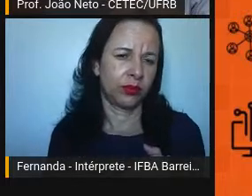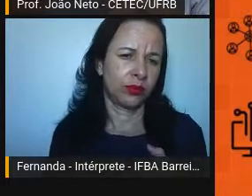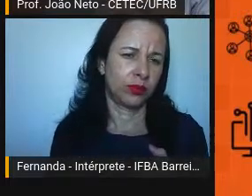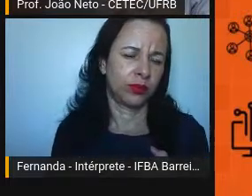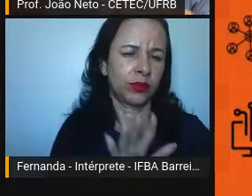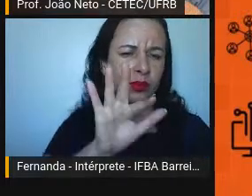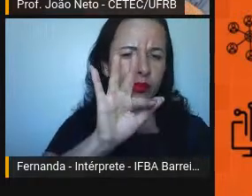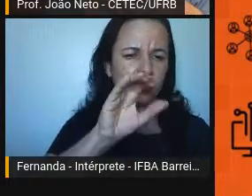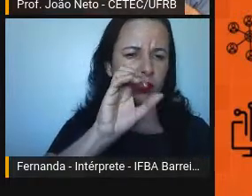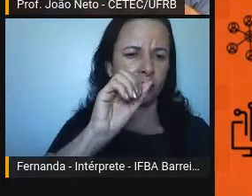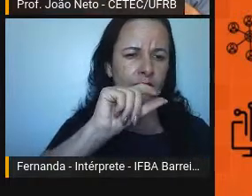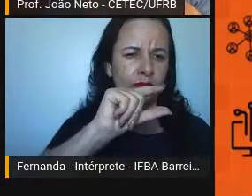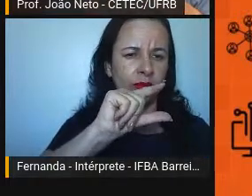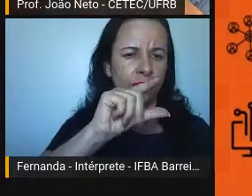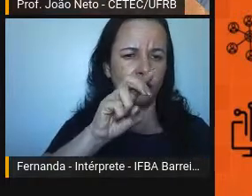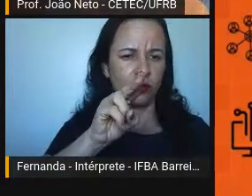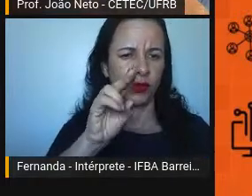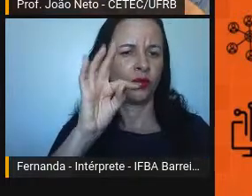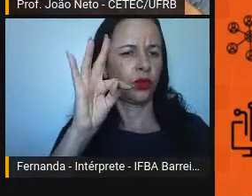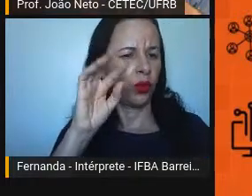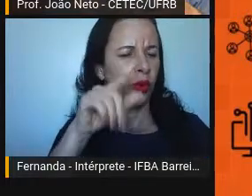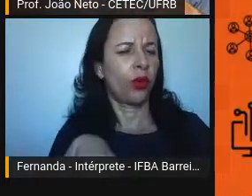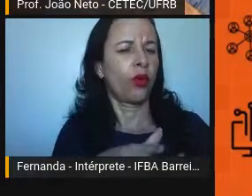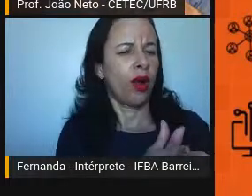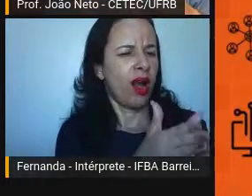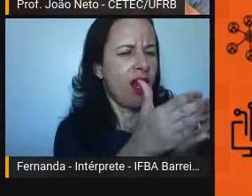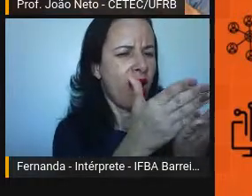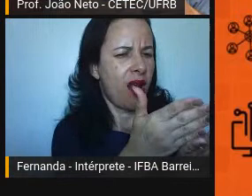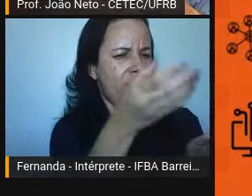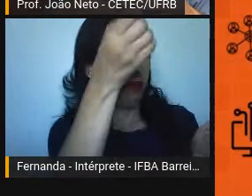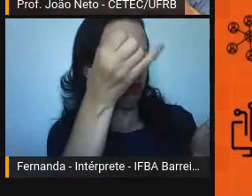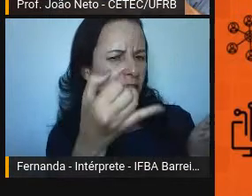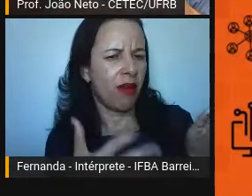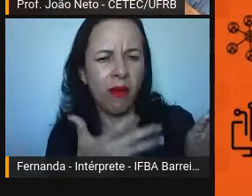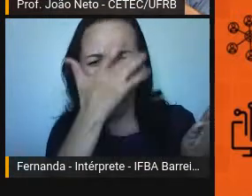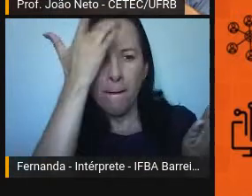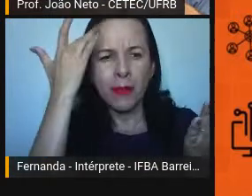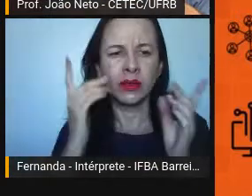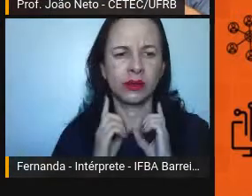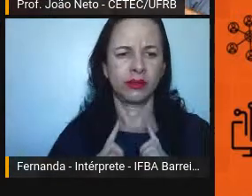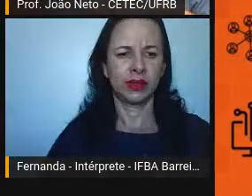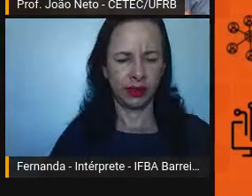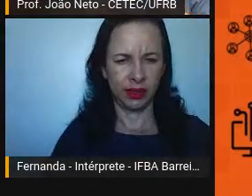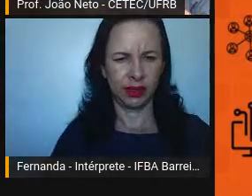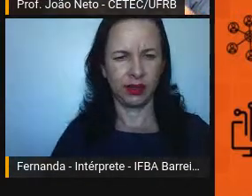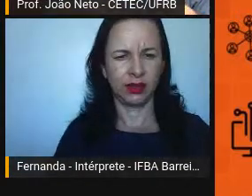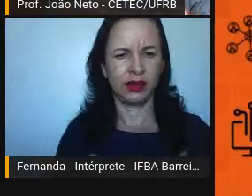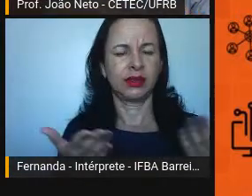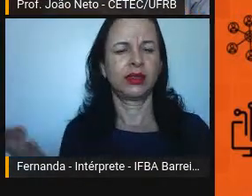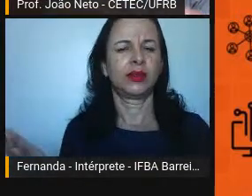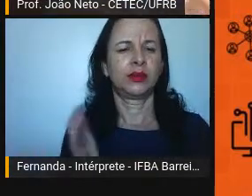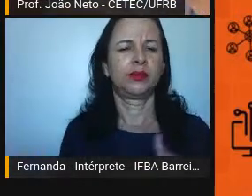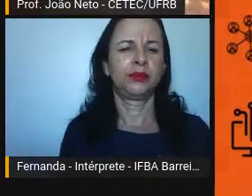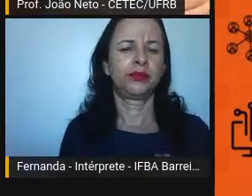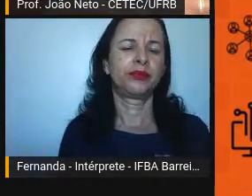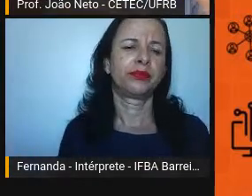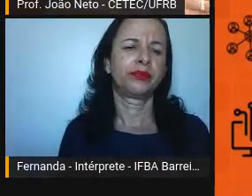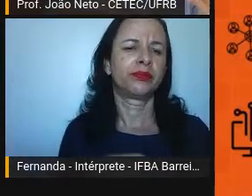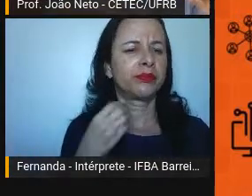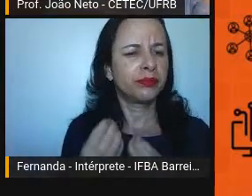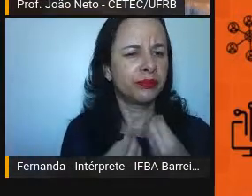livros ele ele retrata que há a questão das pessoas com deficiências nisso